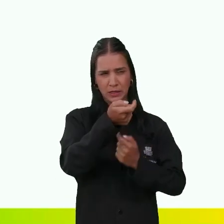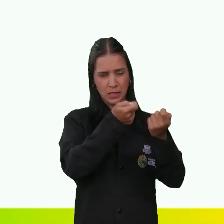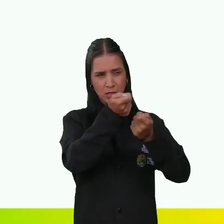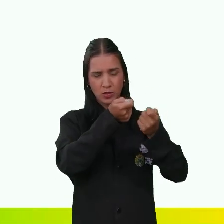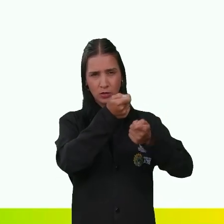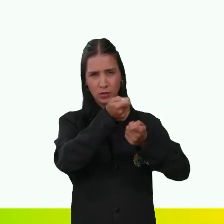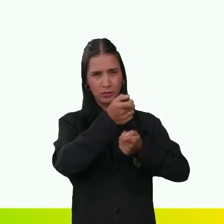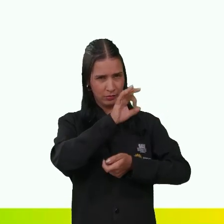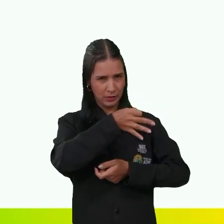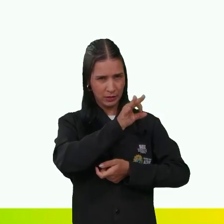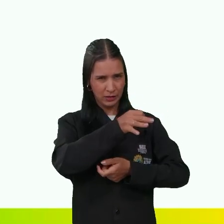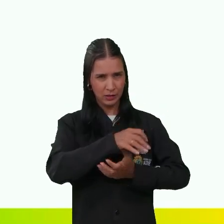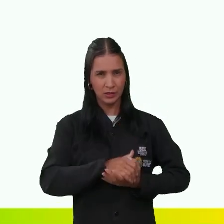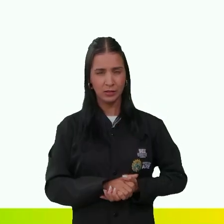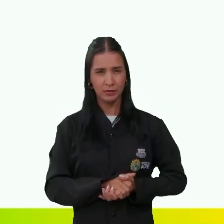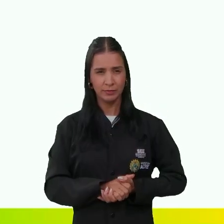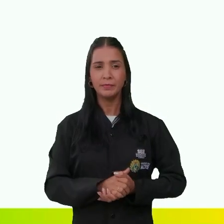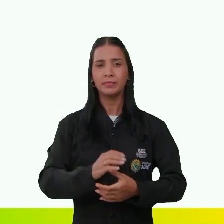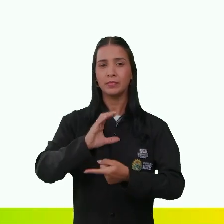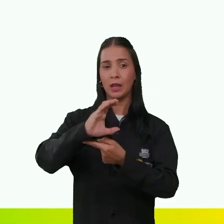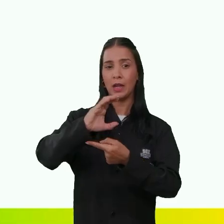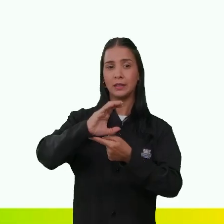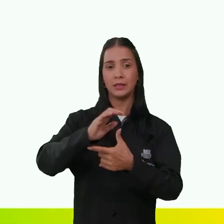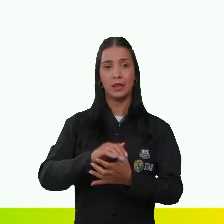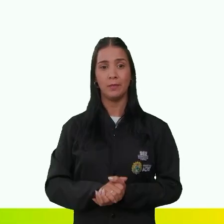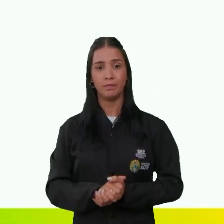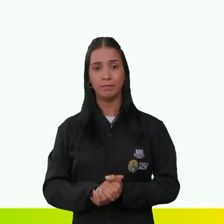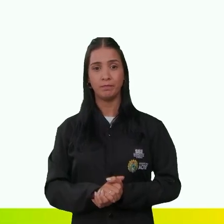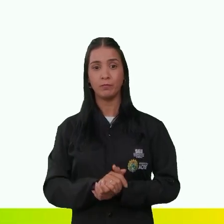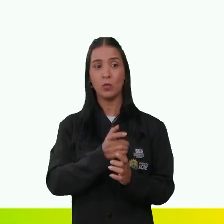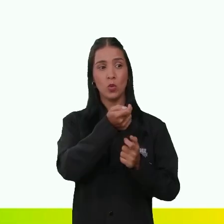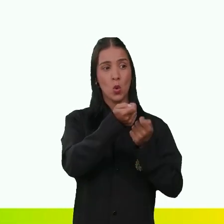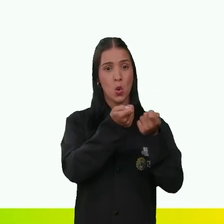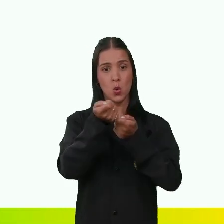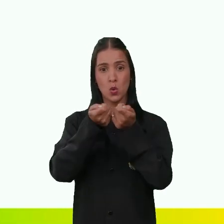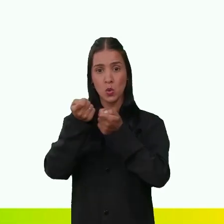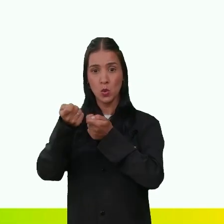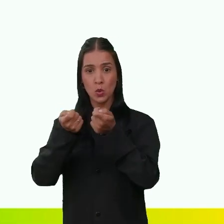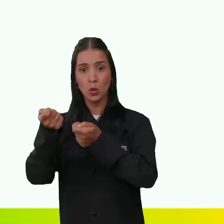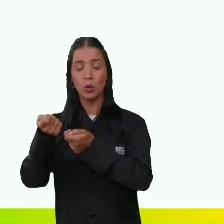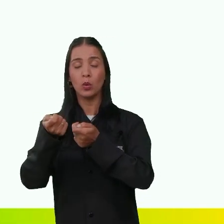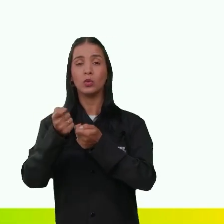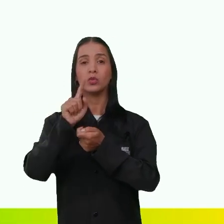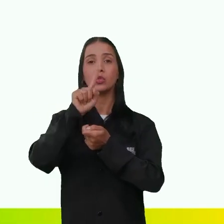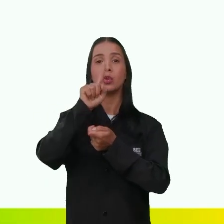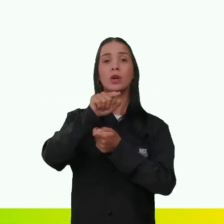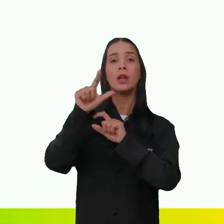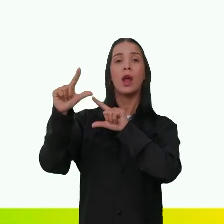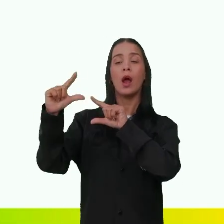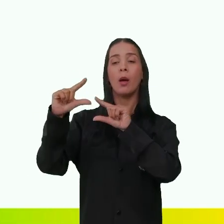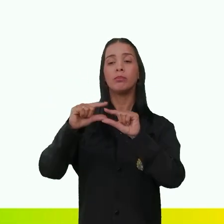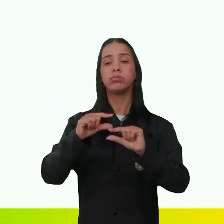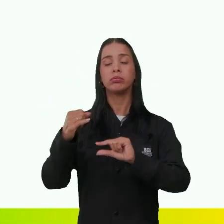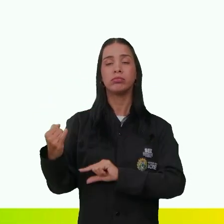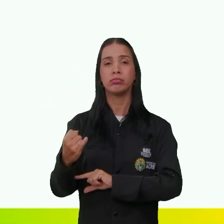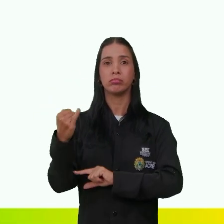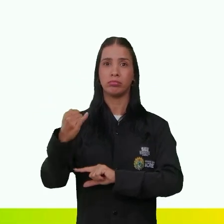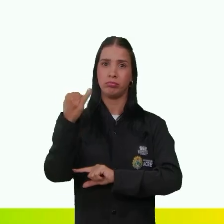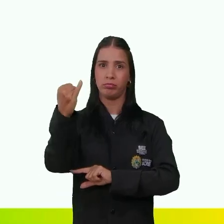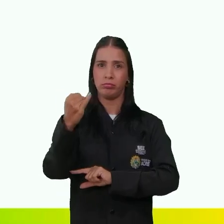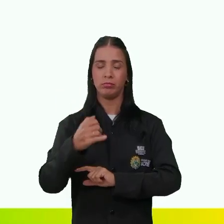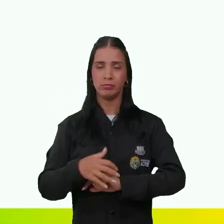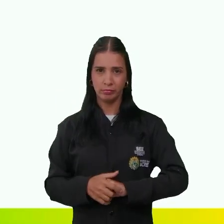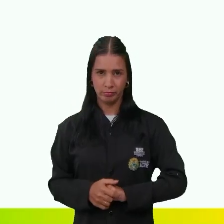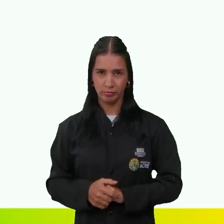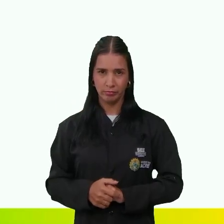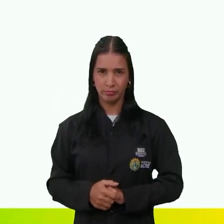Letra C, fazer com que o controle sobre os corpos se torne menos relevante. Então, será que